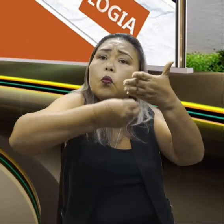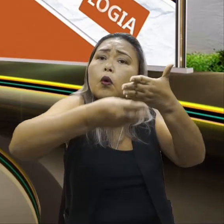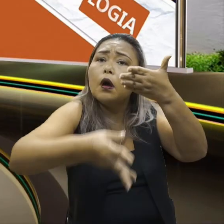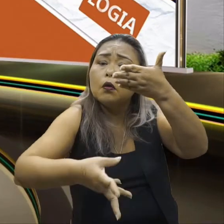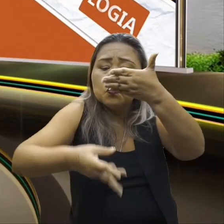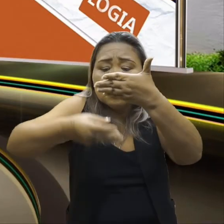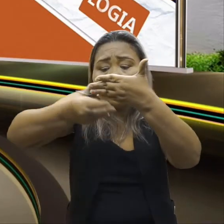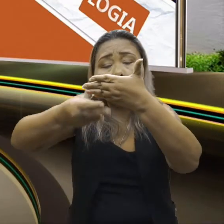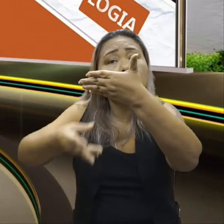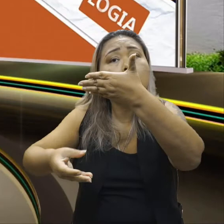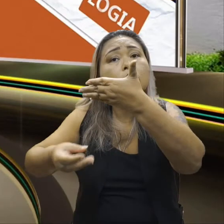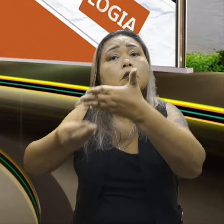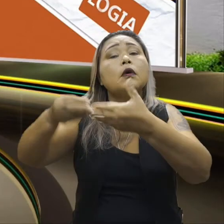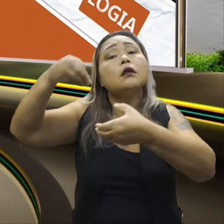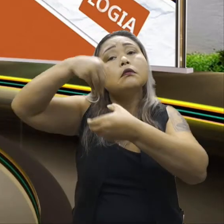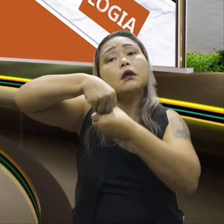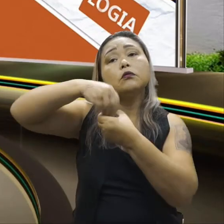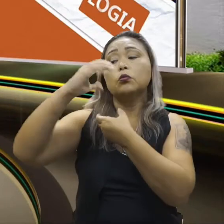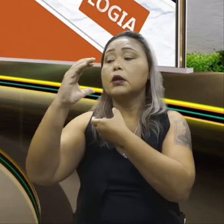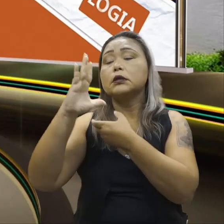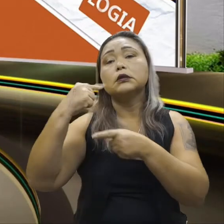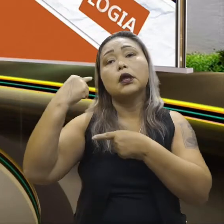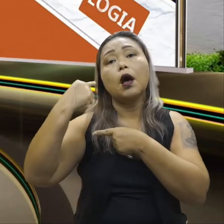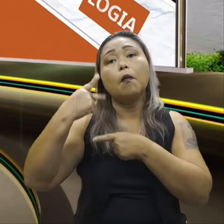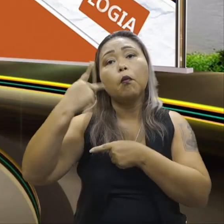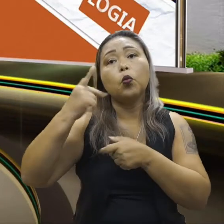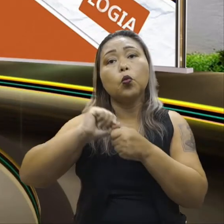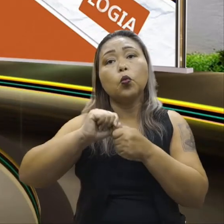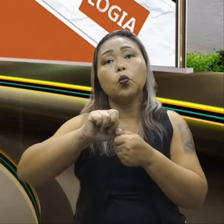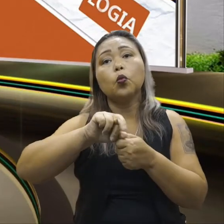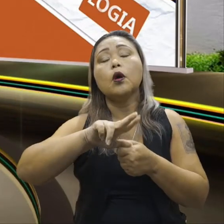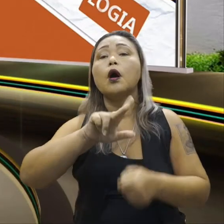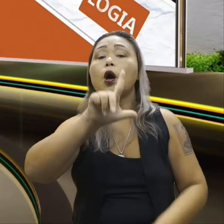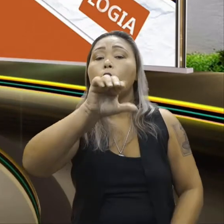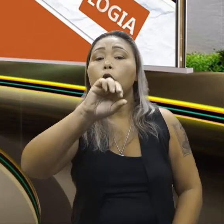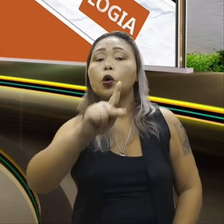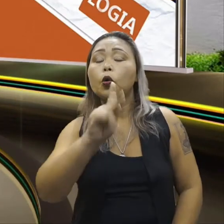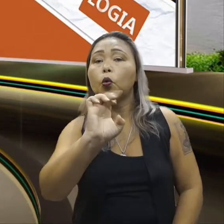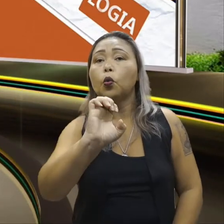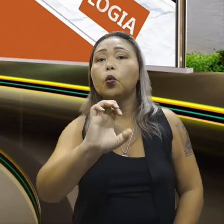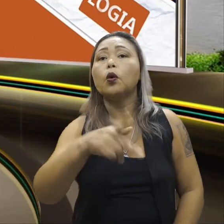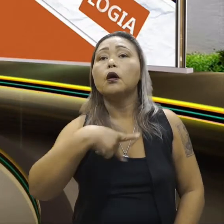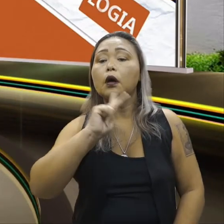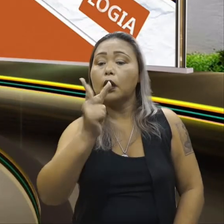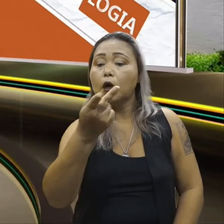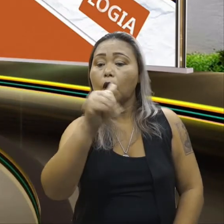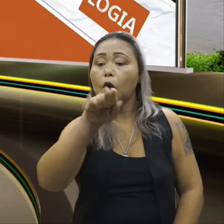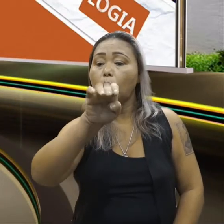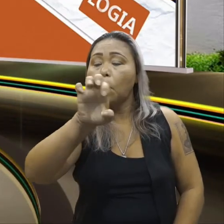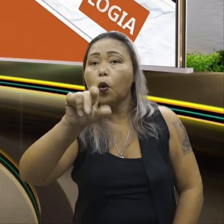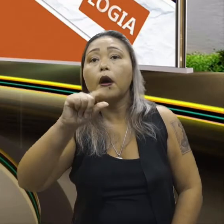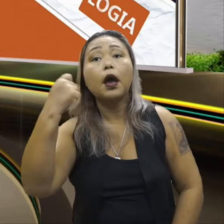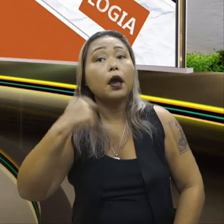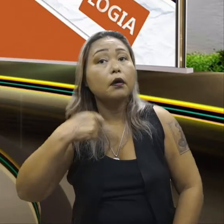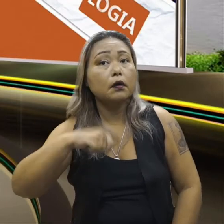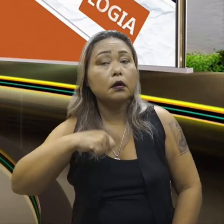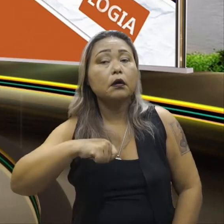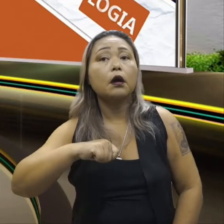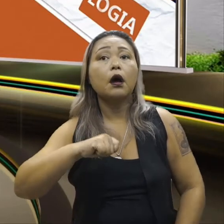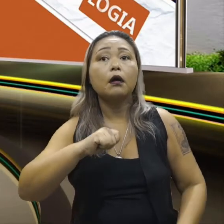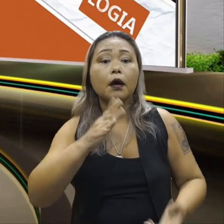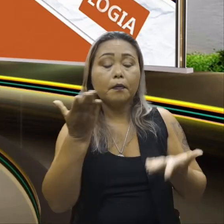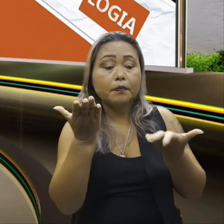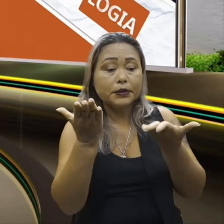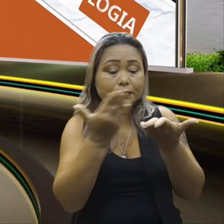para a ciência política, tá? Rousseau, John Locke e o Thomas Hobbes, eles merecem um capítulo à